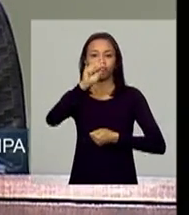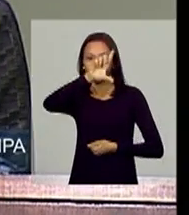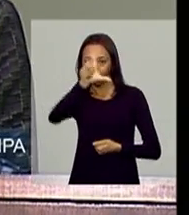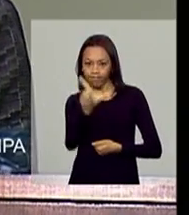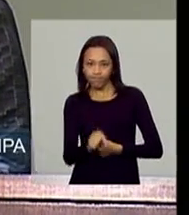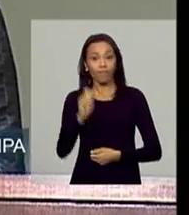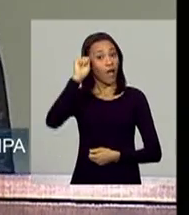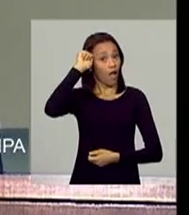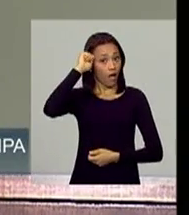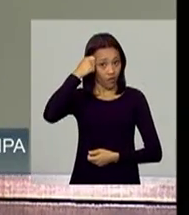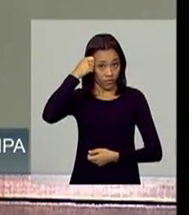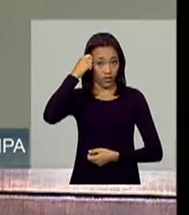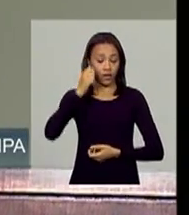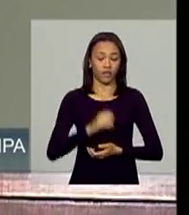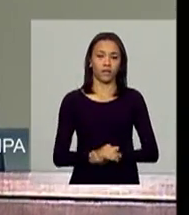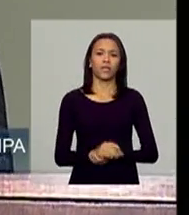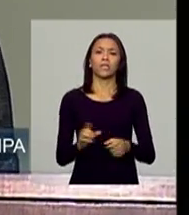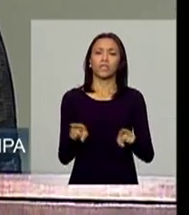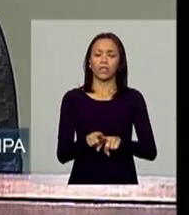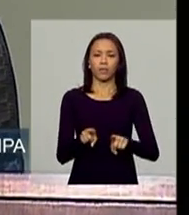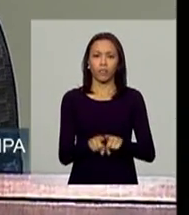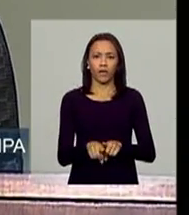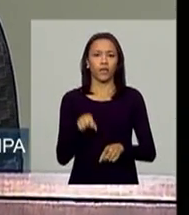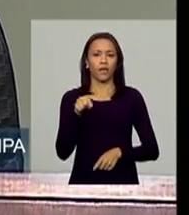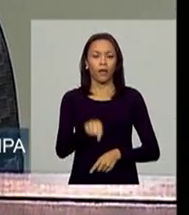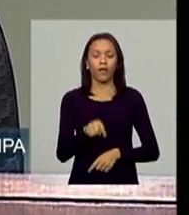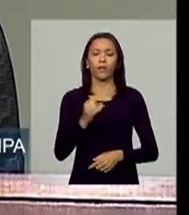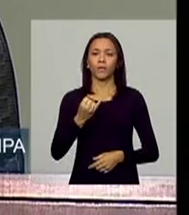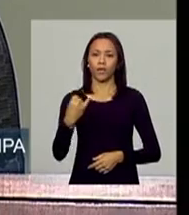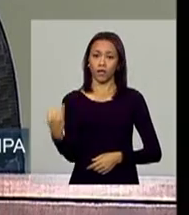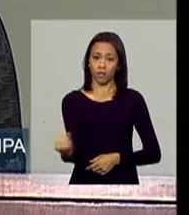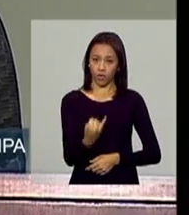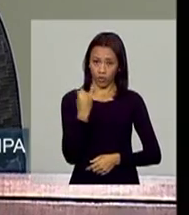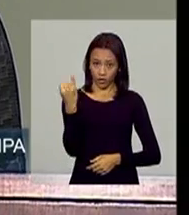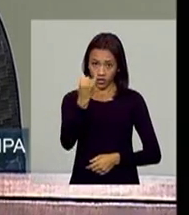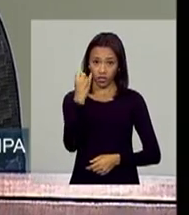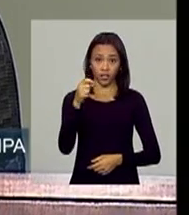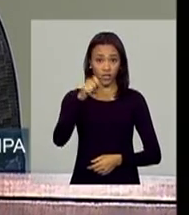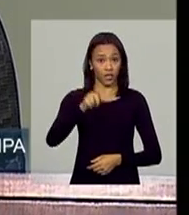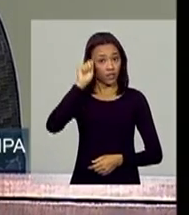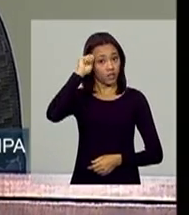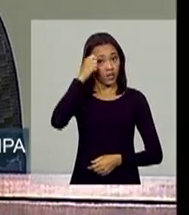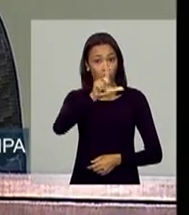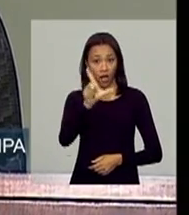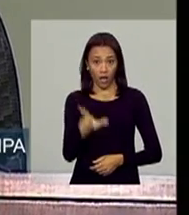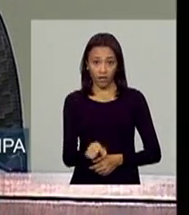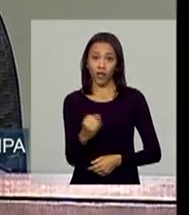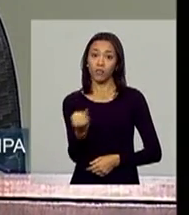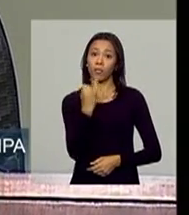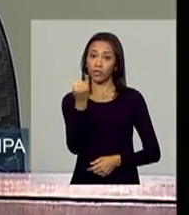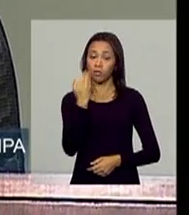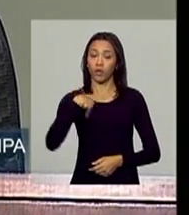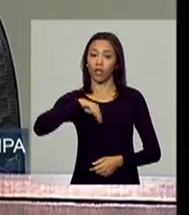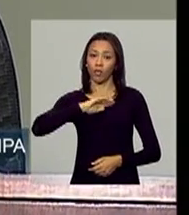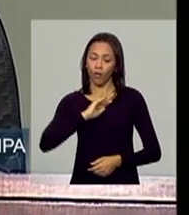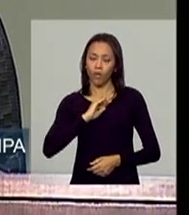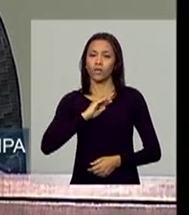iniciativa, pesou e pesa a relevância que esse continente tem para a nossa formação